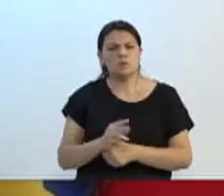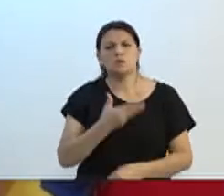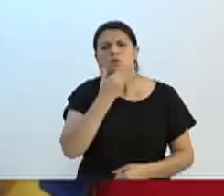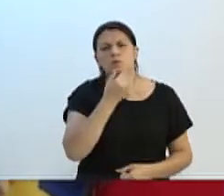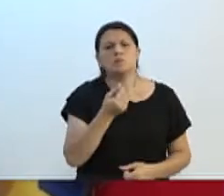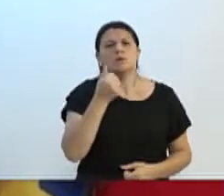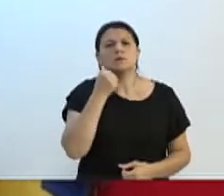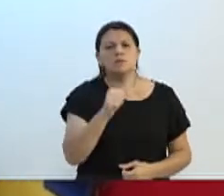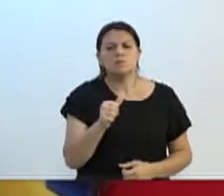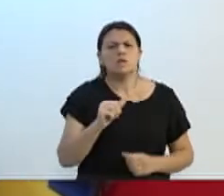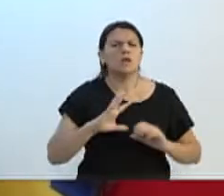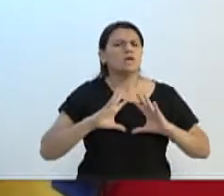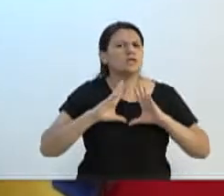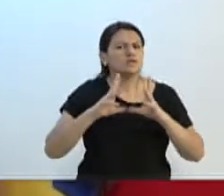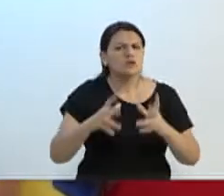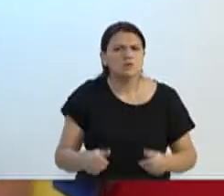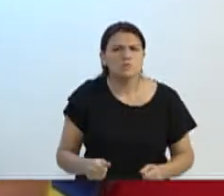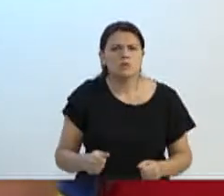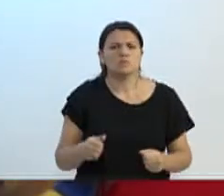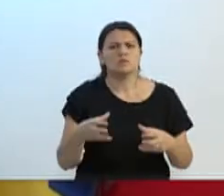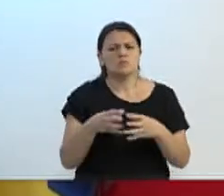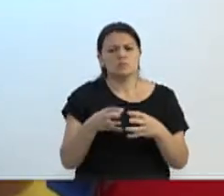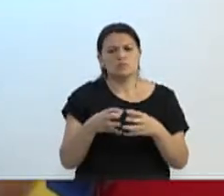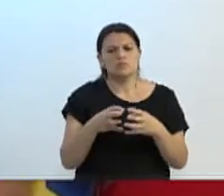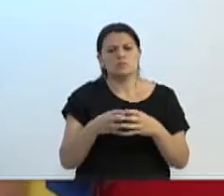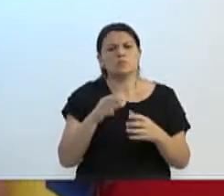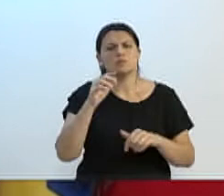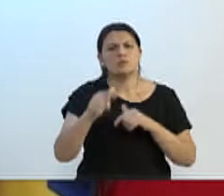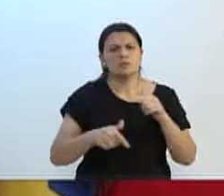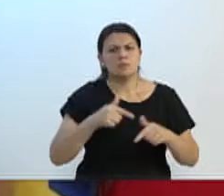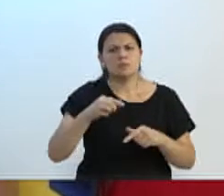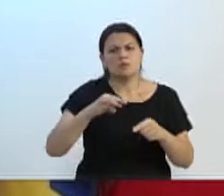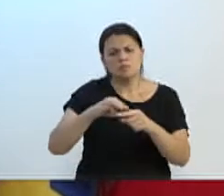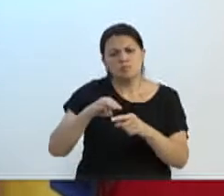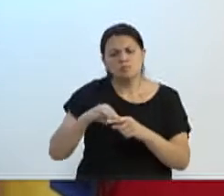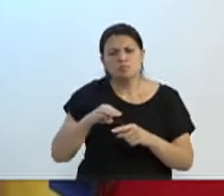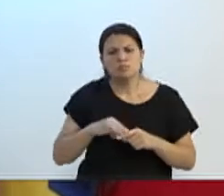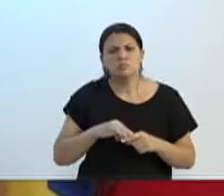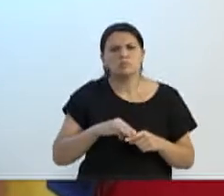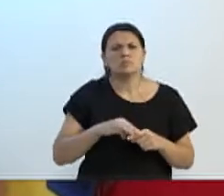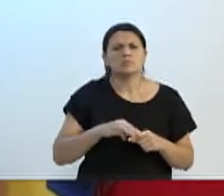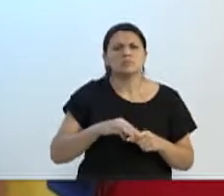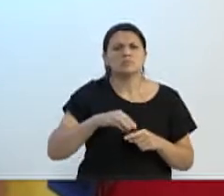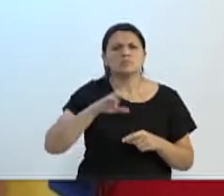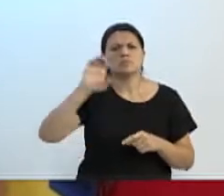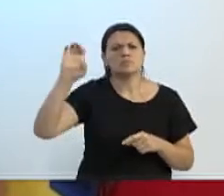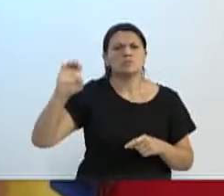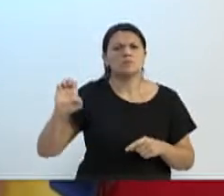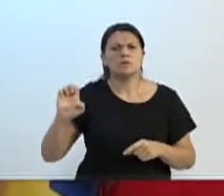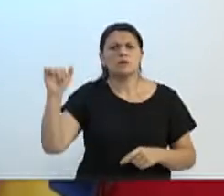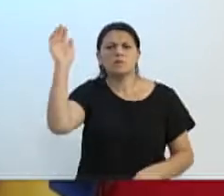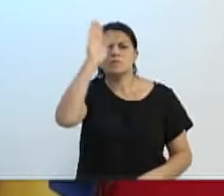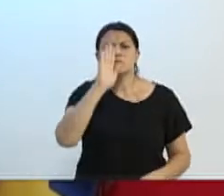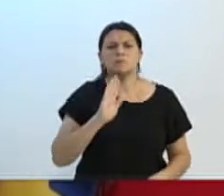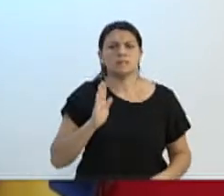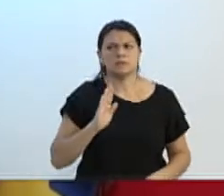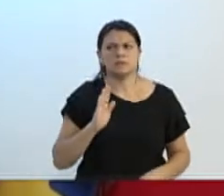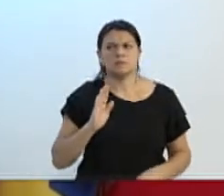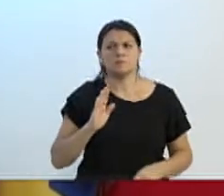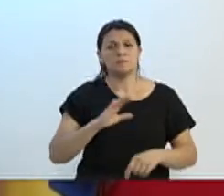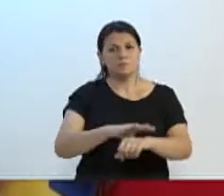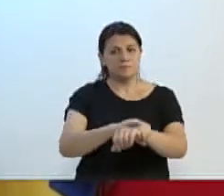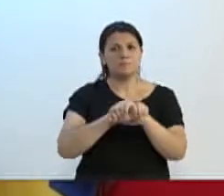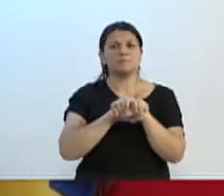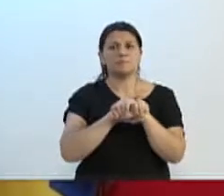e de toda a classe trabalhadora desse município, do Estado e do Brasil. A garantia da